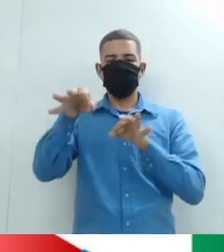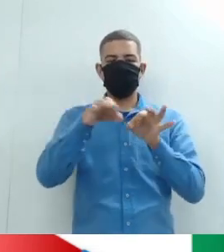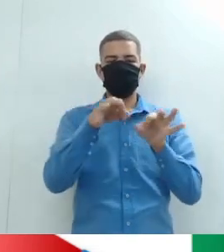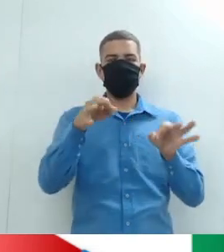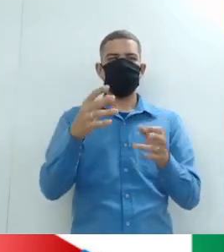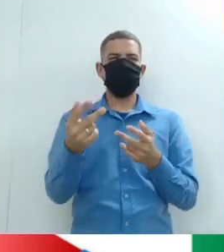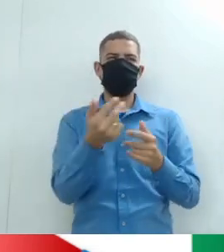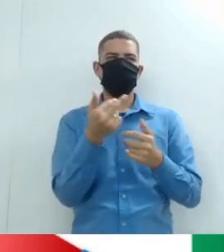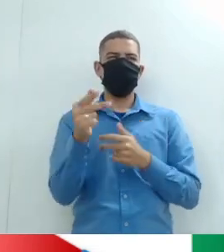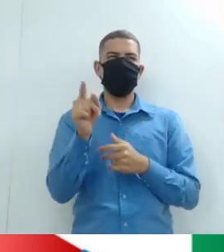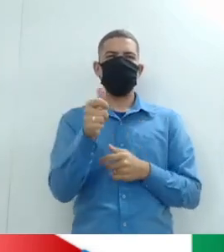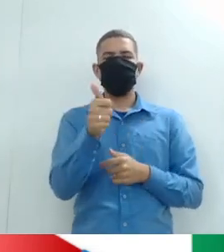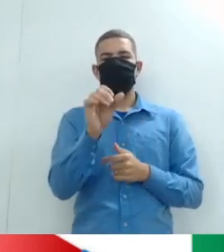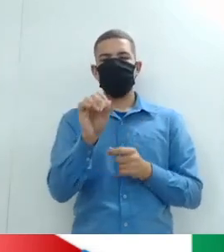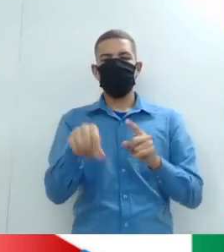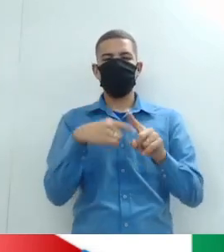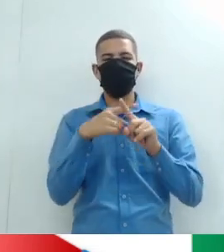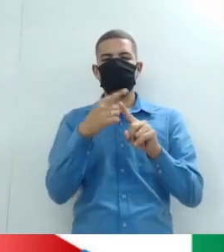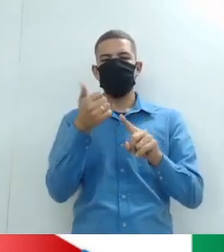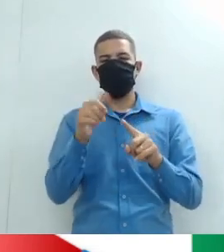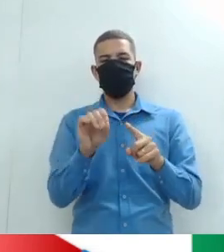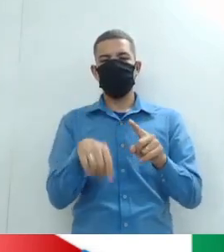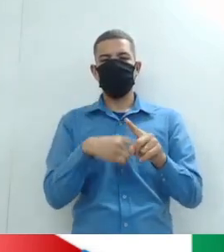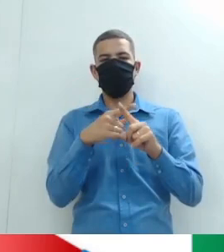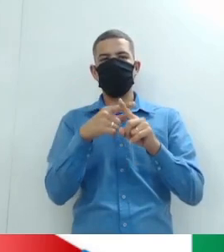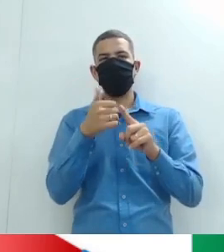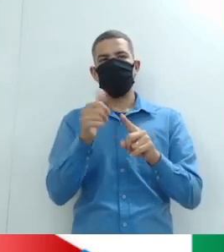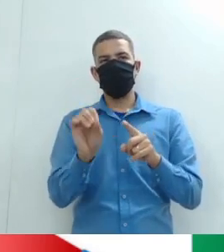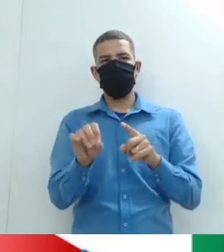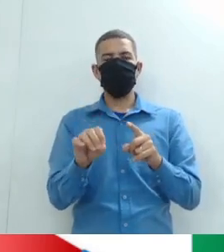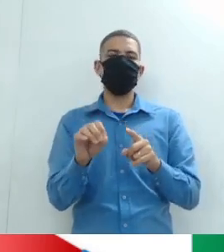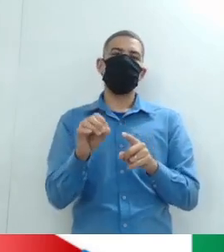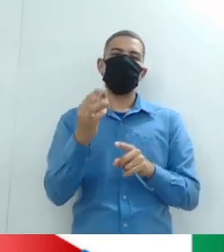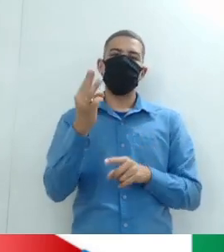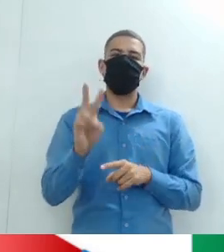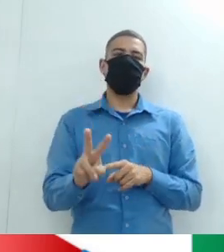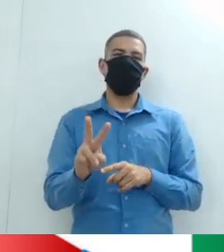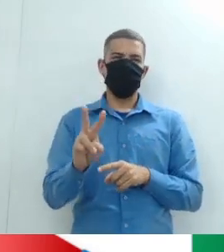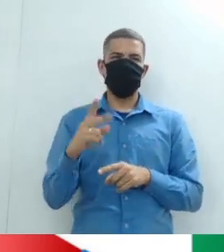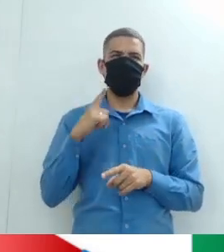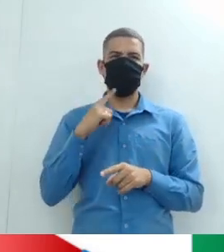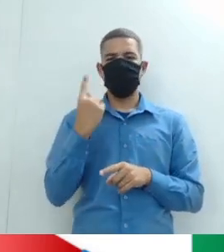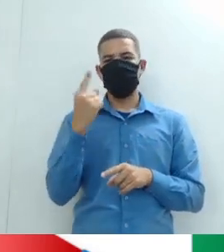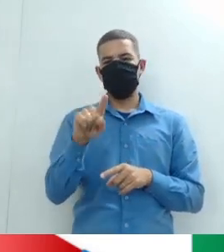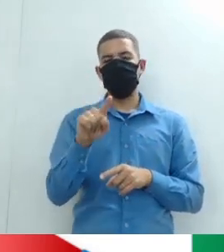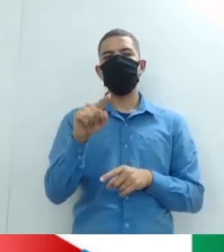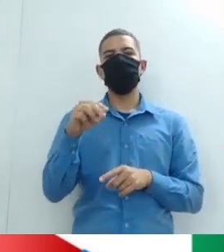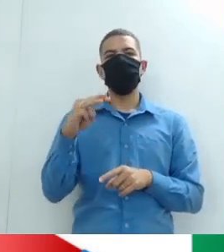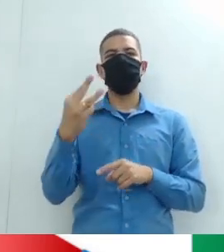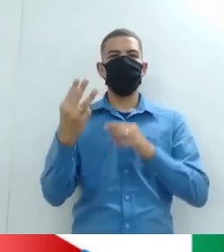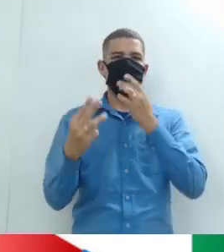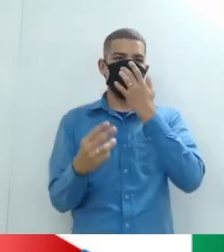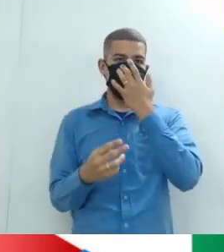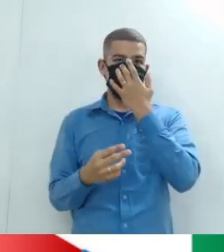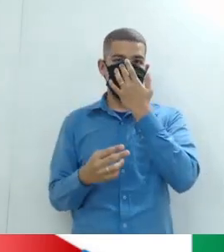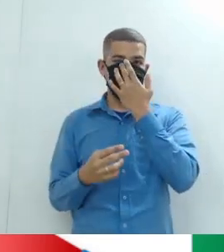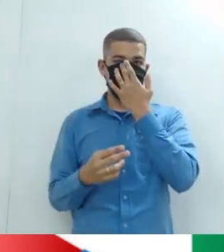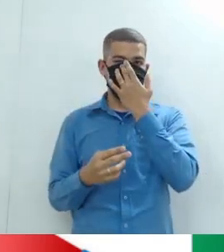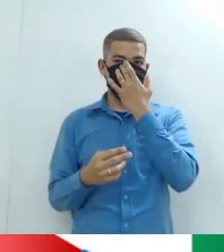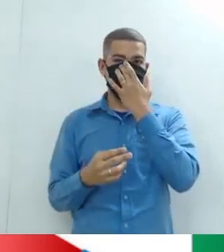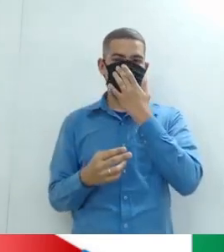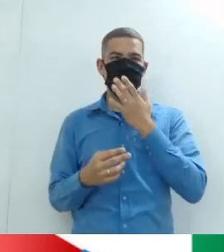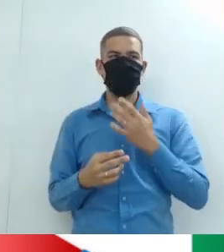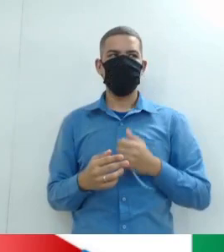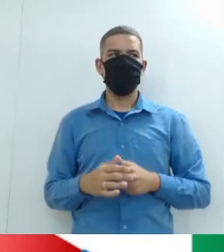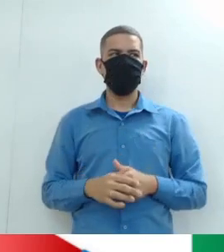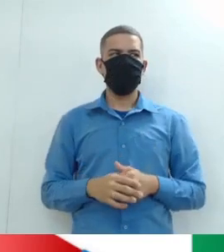ser 10 vezes 10 vezes 10, 3 vezes, vai dar um volume de 1000 metros cúbicos. Fechou? Tá tranquilo? Então